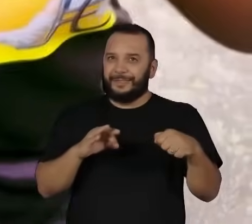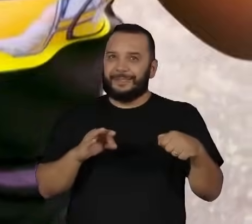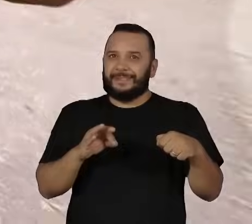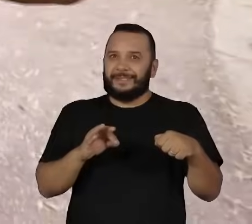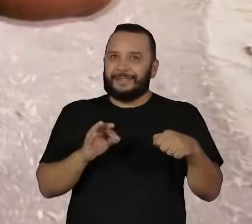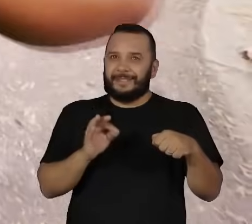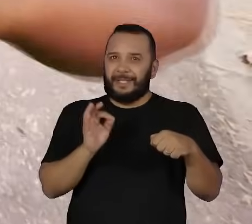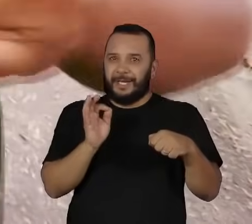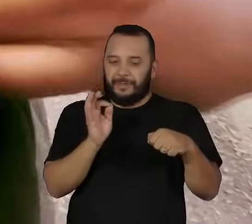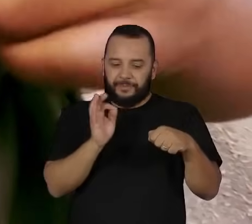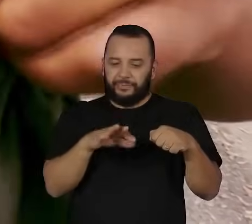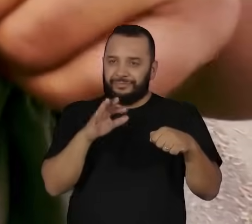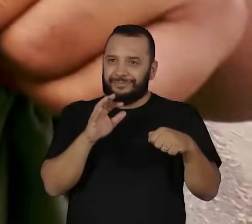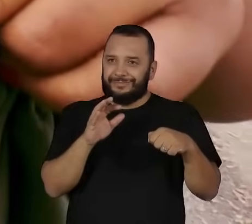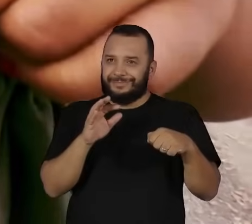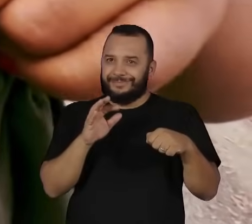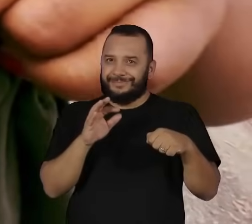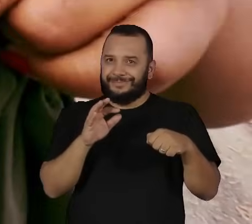ó. E